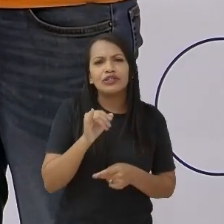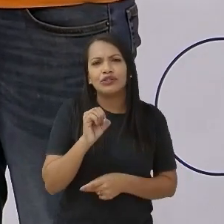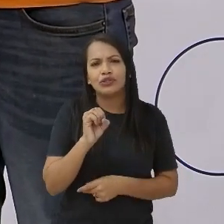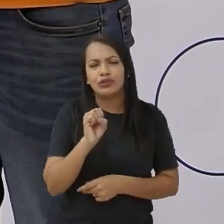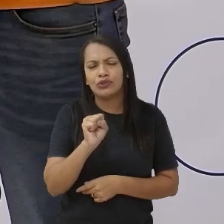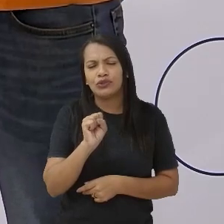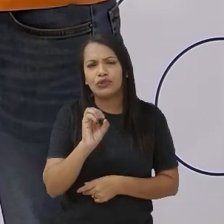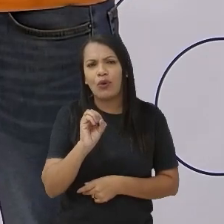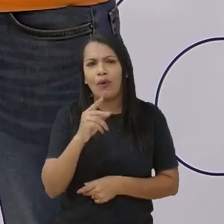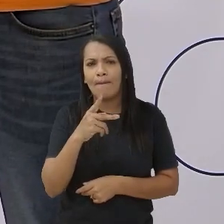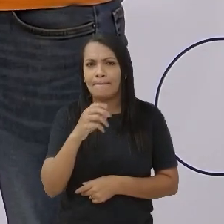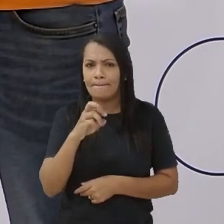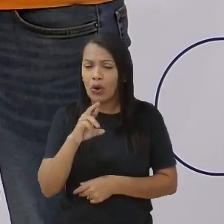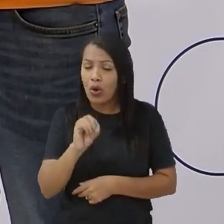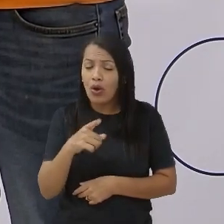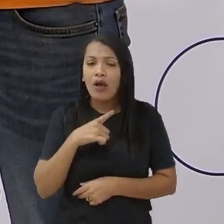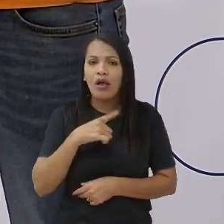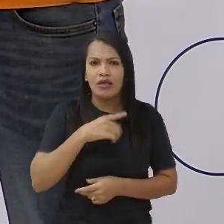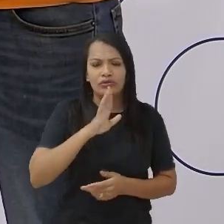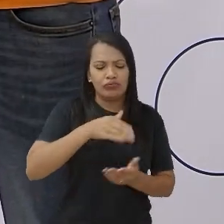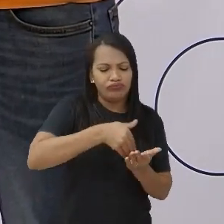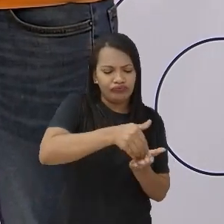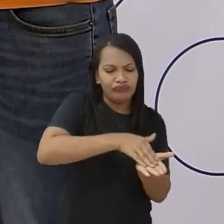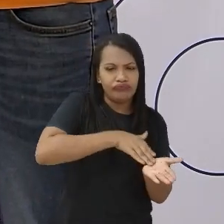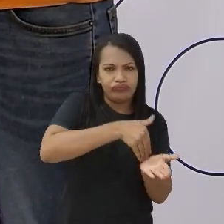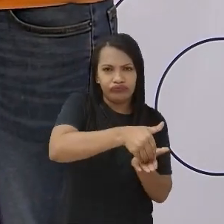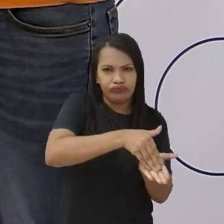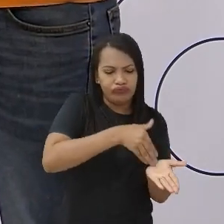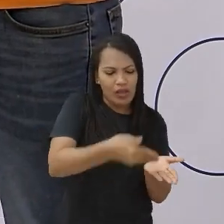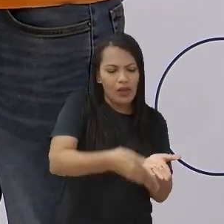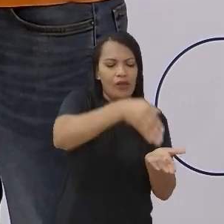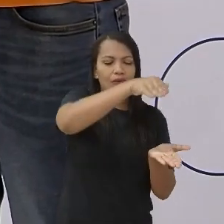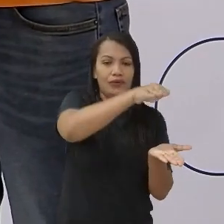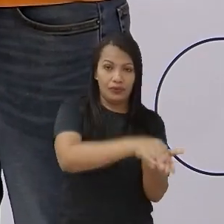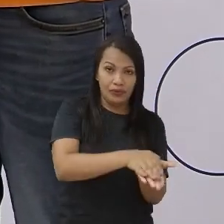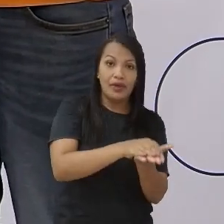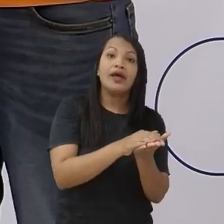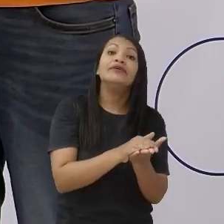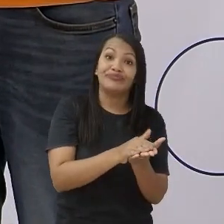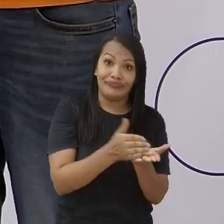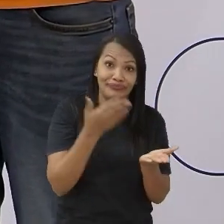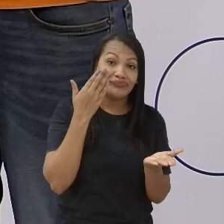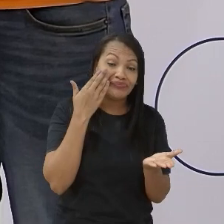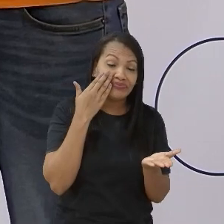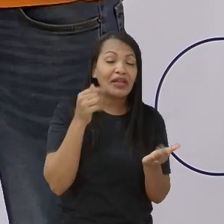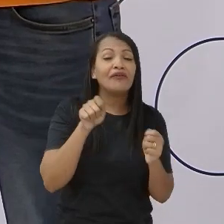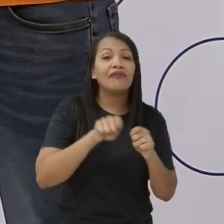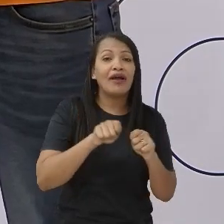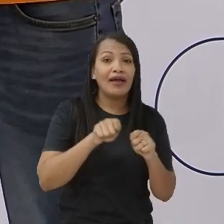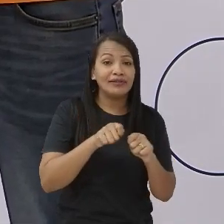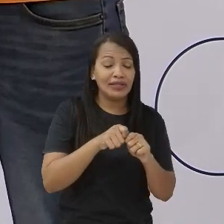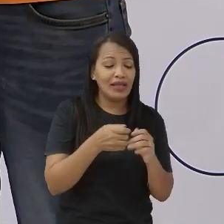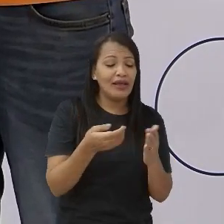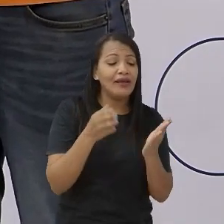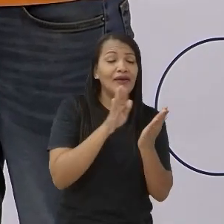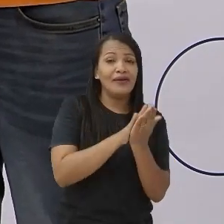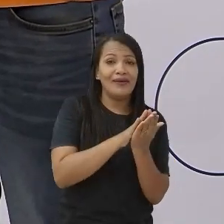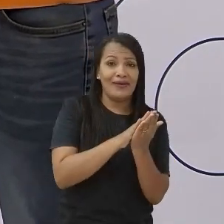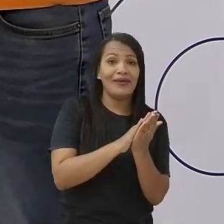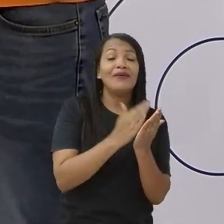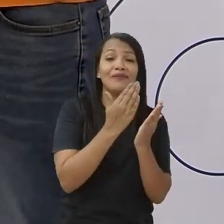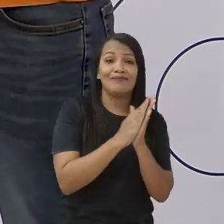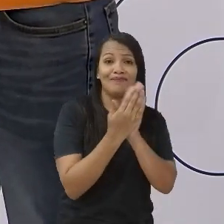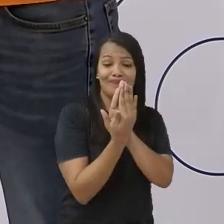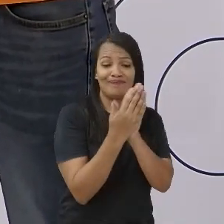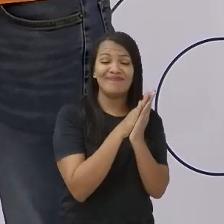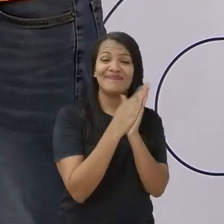carimbo. Já é uma outra atividade que, no caso, aí nós temos a xilogravura, que vai fazer a capa dos cordéis que elas vão confeccionar.